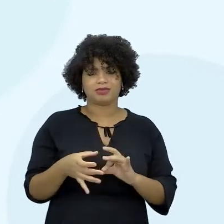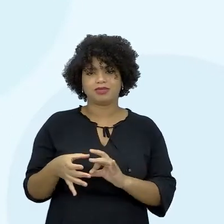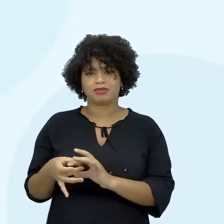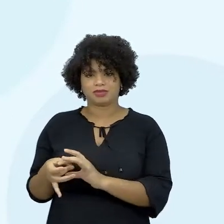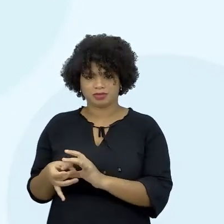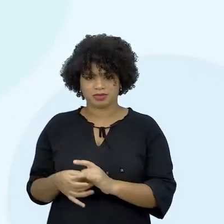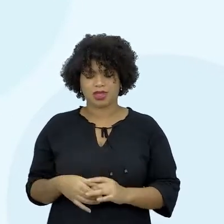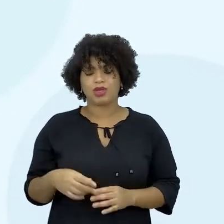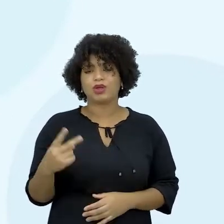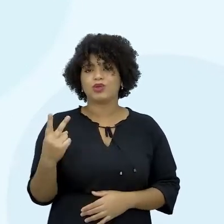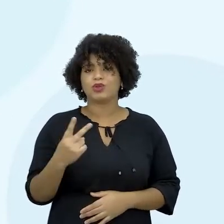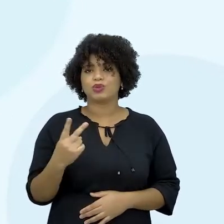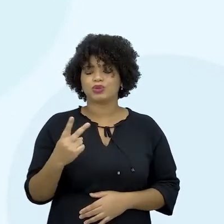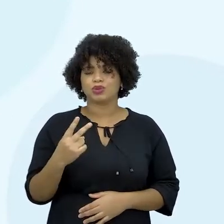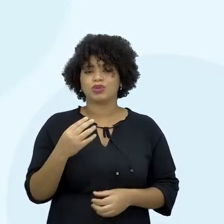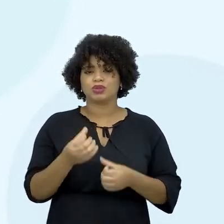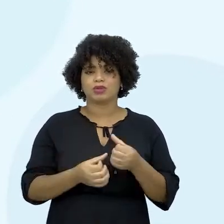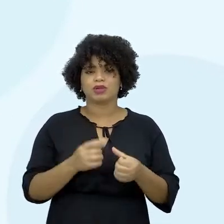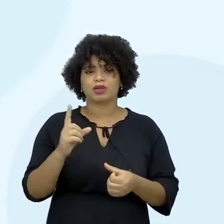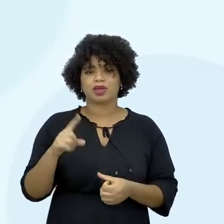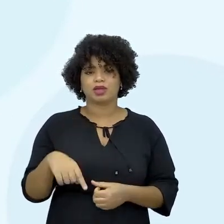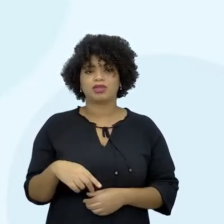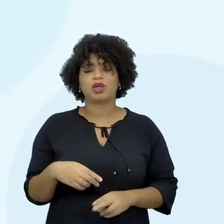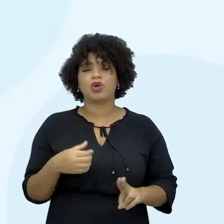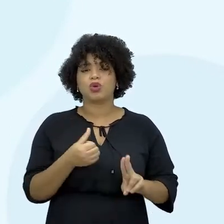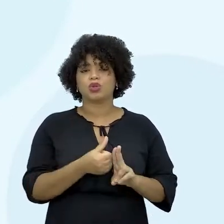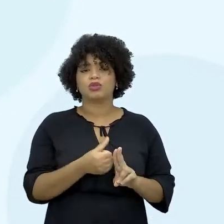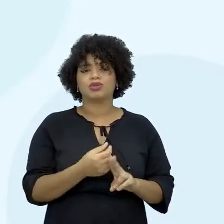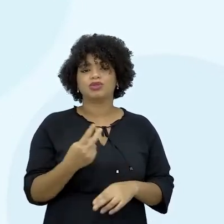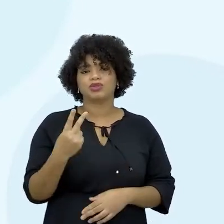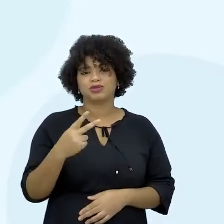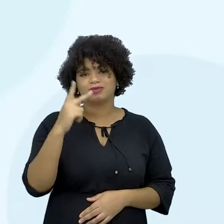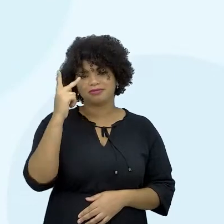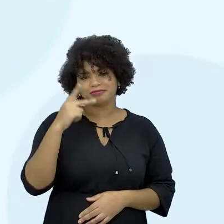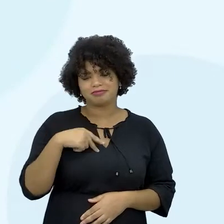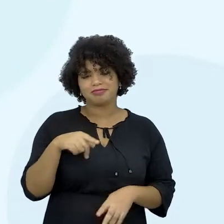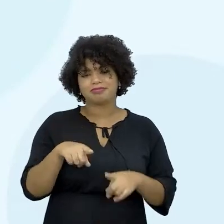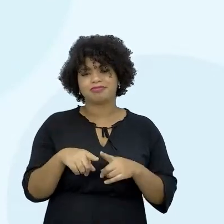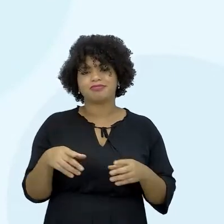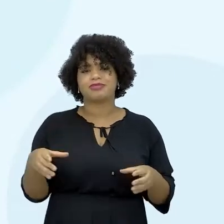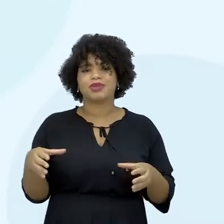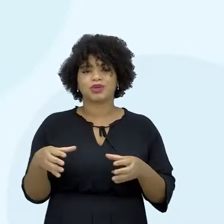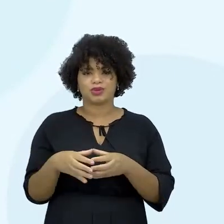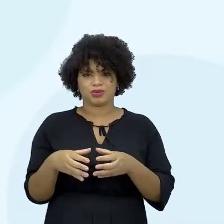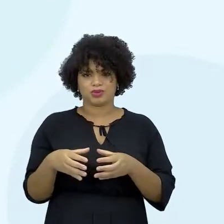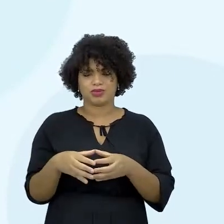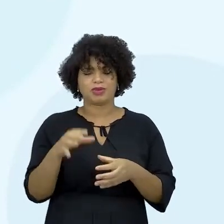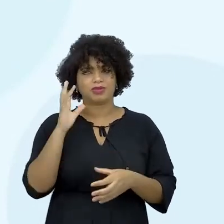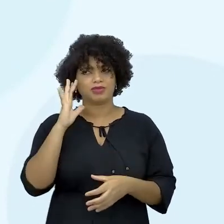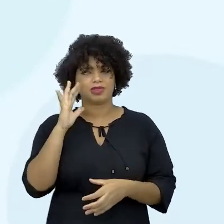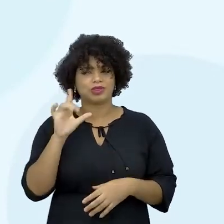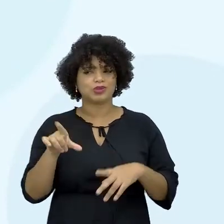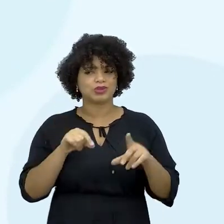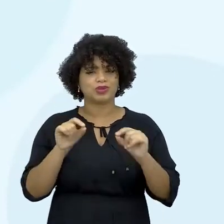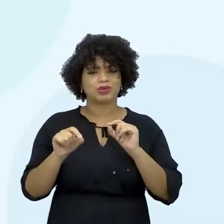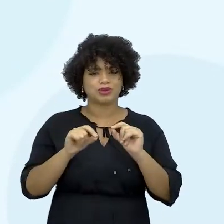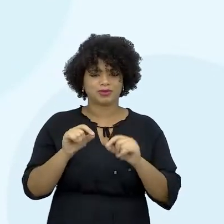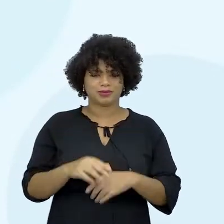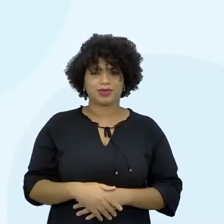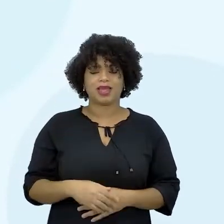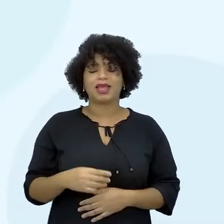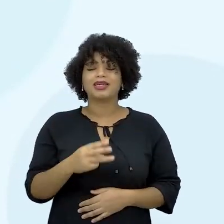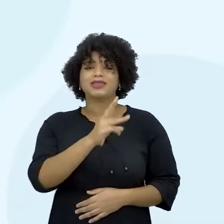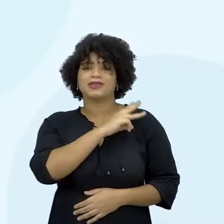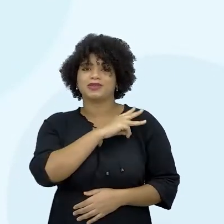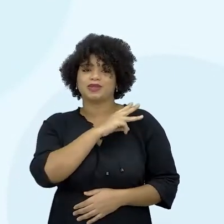semestre, estaremos com a unidade 2, Pessoal e Coletivo. Repense suas escolhas. E aí, lá no terceiro ano do